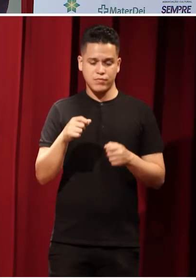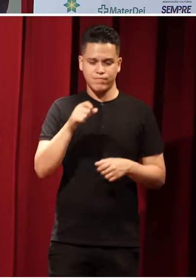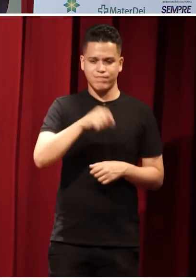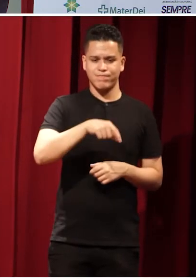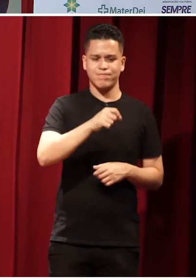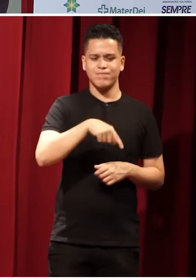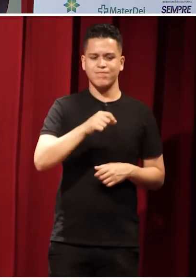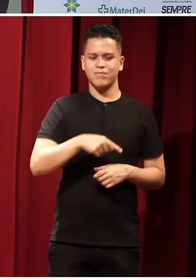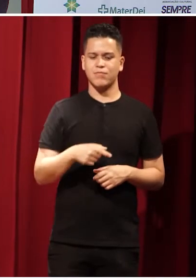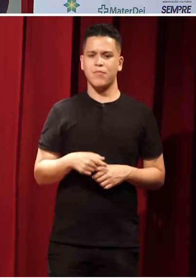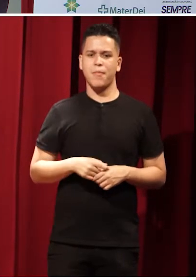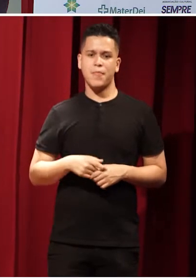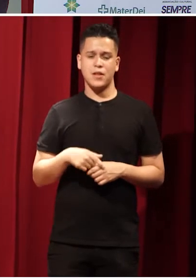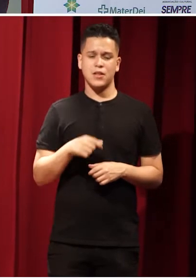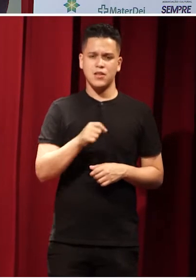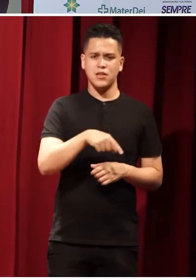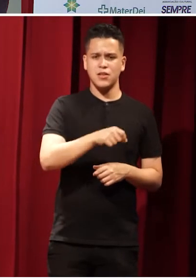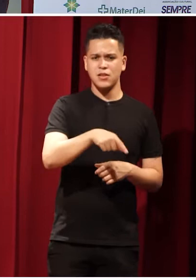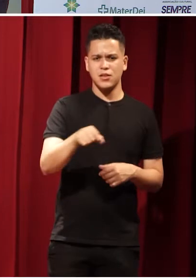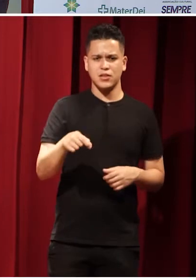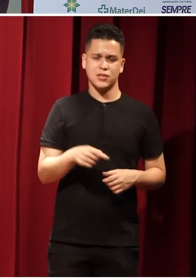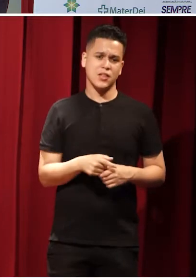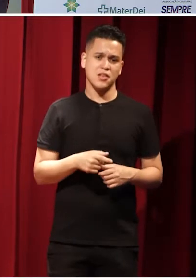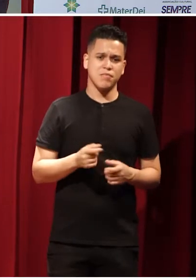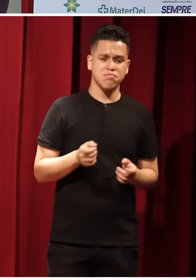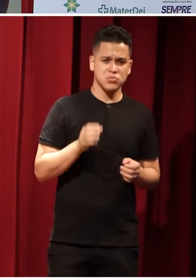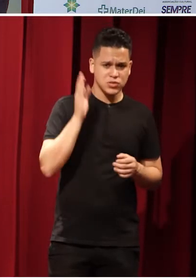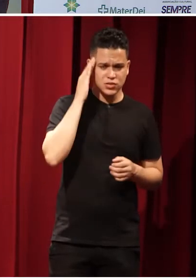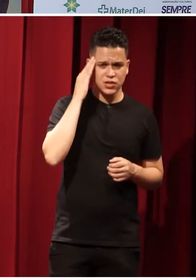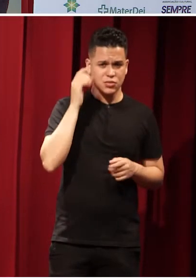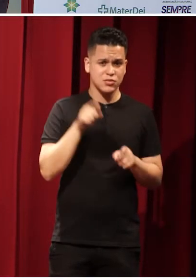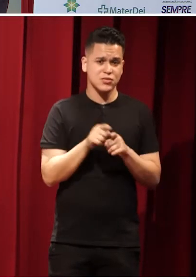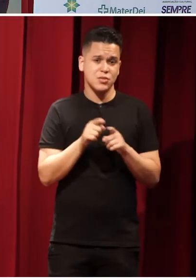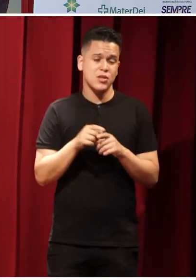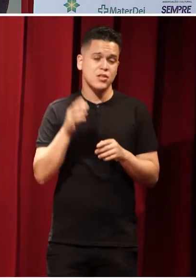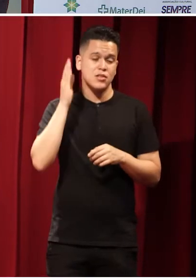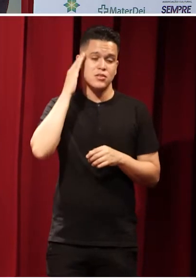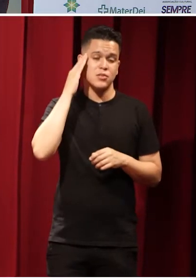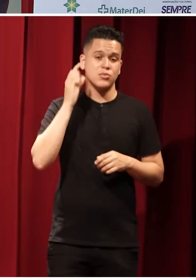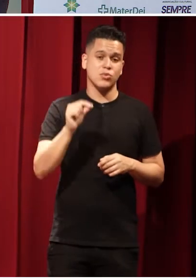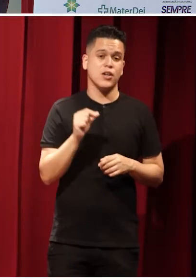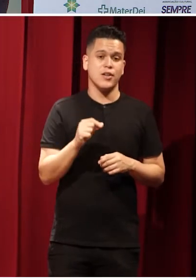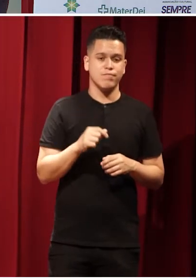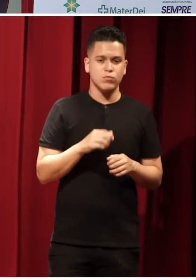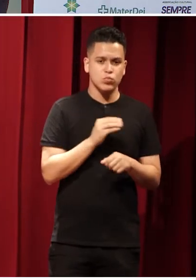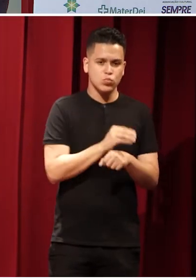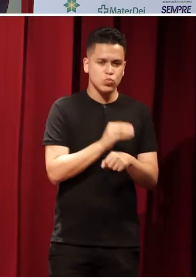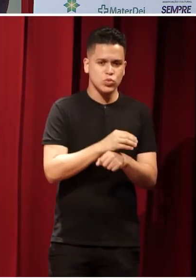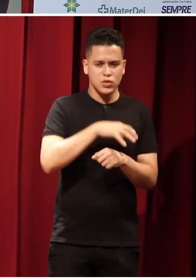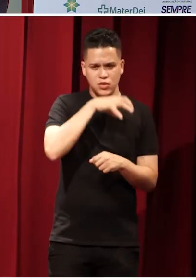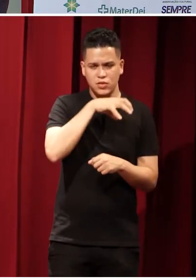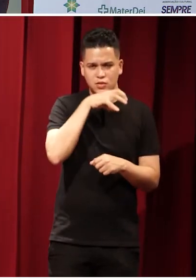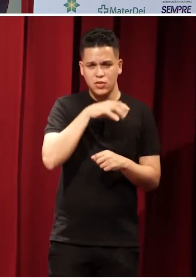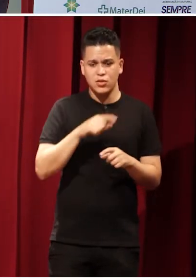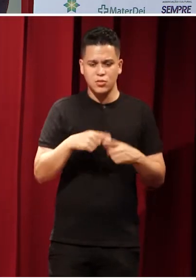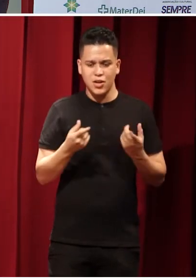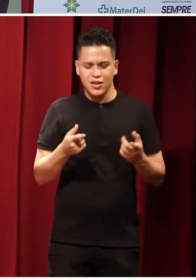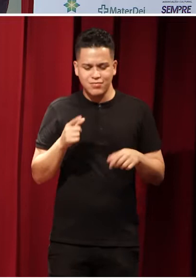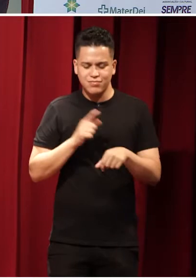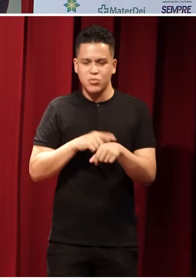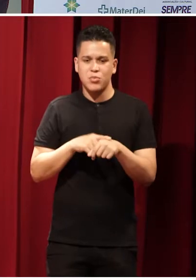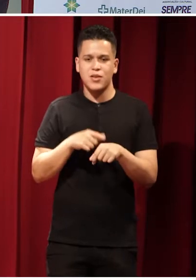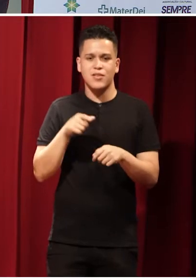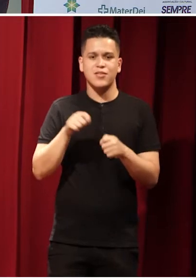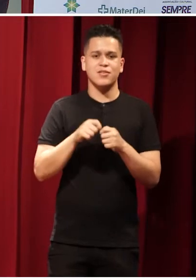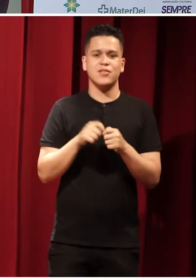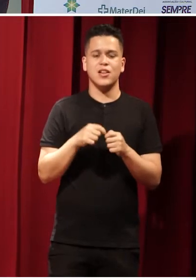ele sabe plantar soja e sabe criar gado. Ele não tem a menor ideia como é que se refloresta. E a hora que ele vai tentar cumprir a lei,